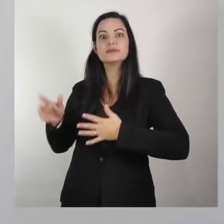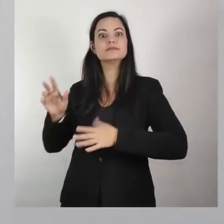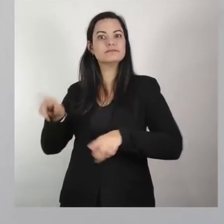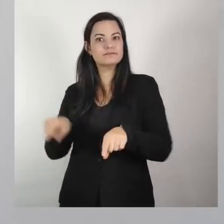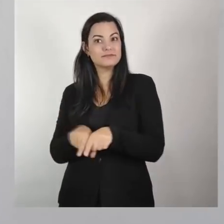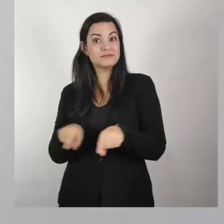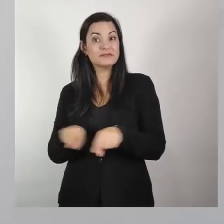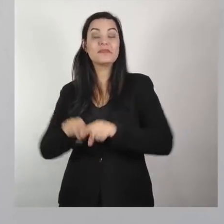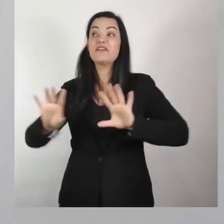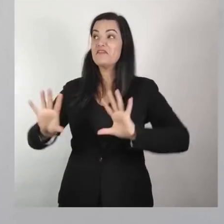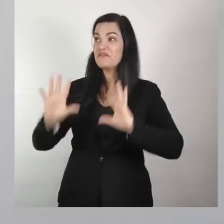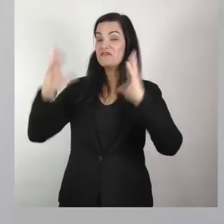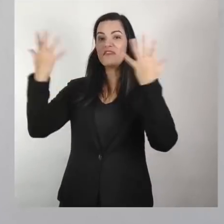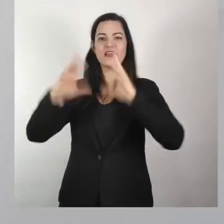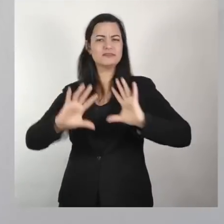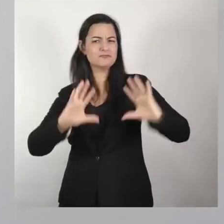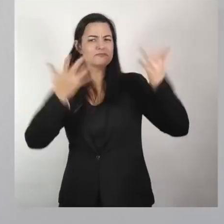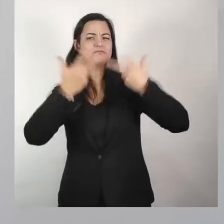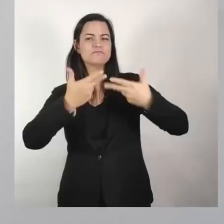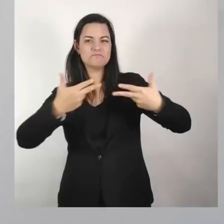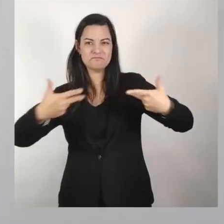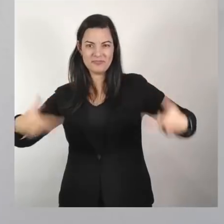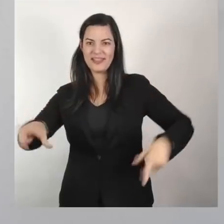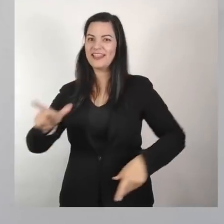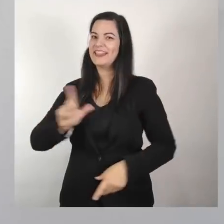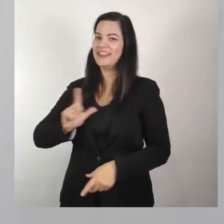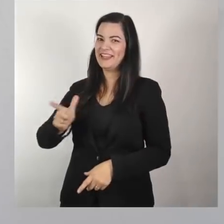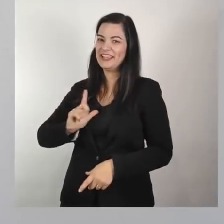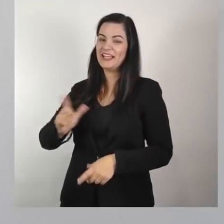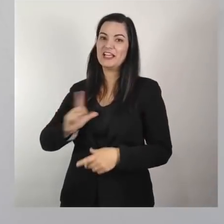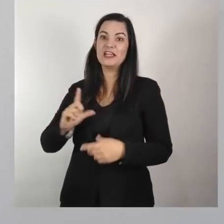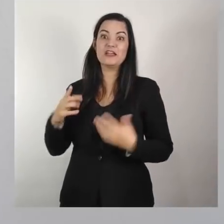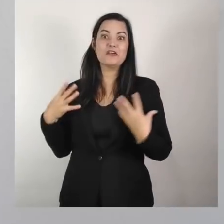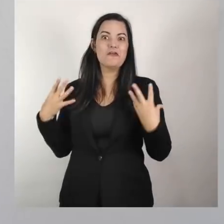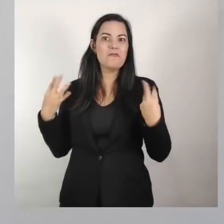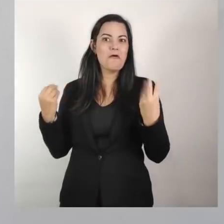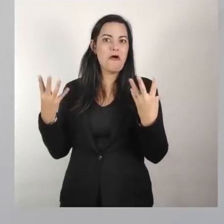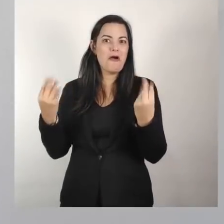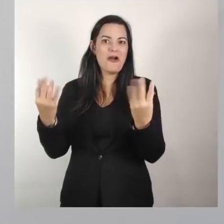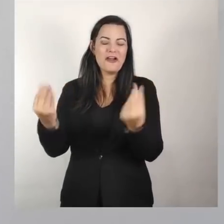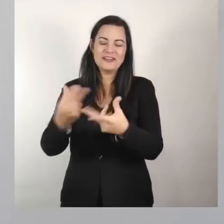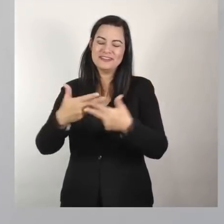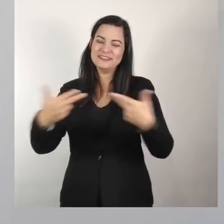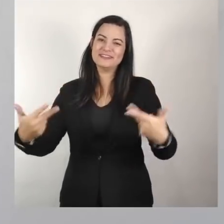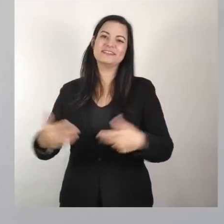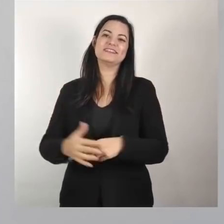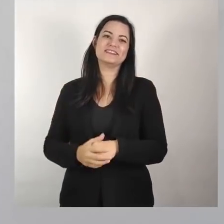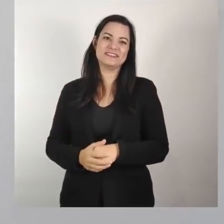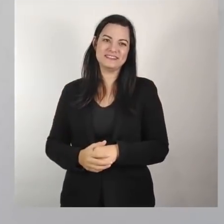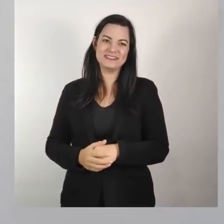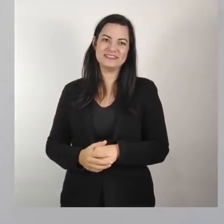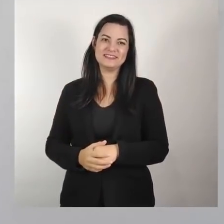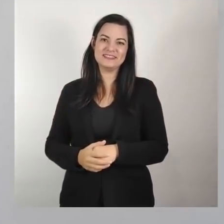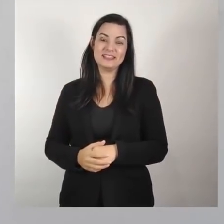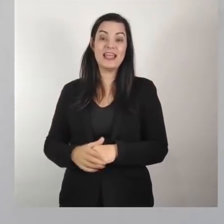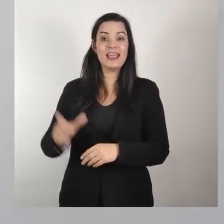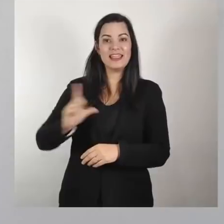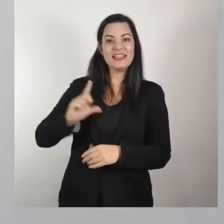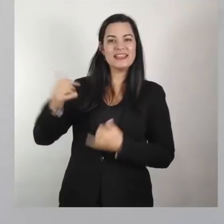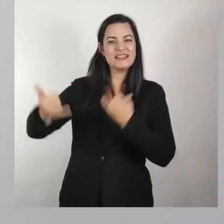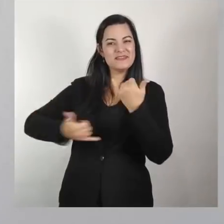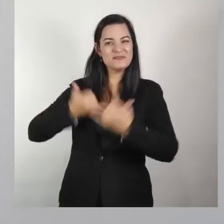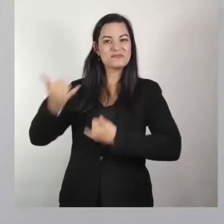Festas, elementos artísticos. Nós temos tudo isso compondo